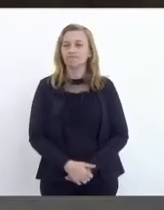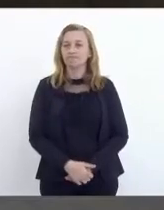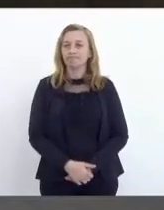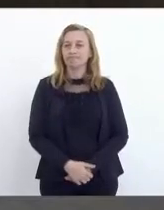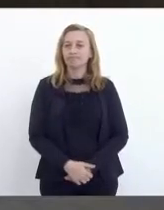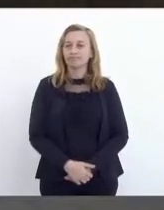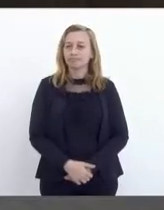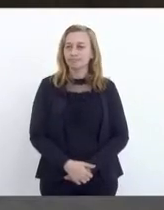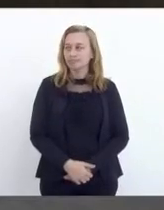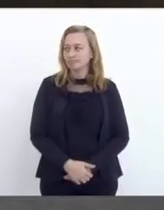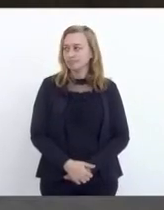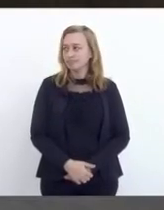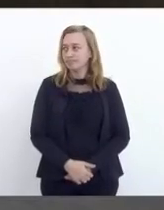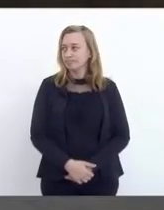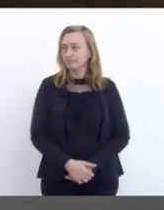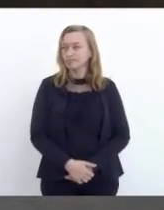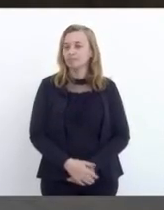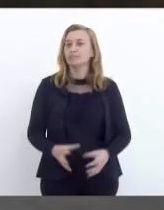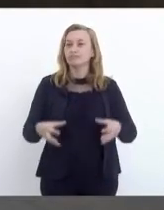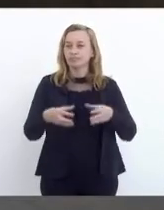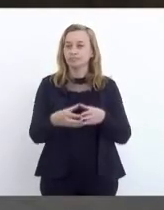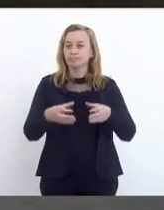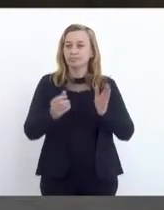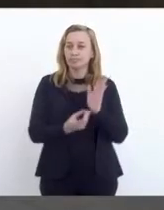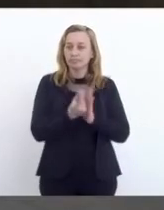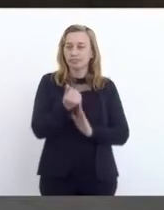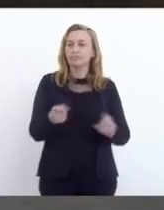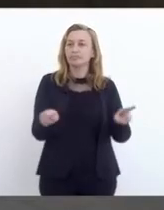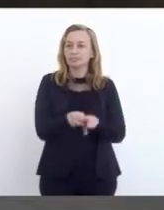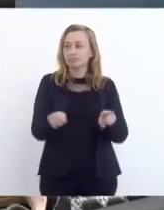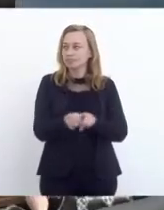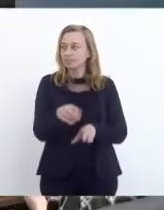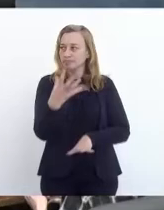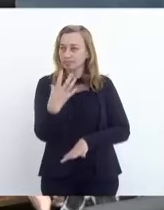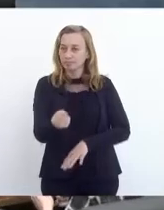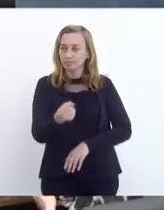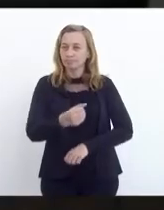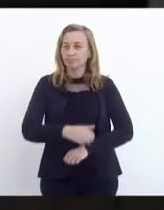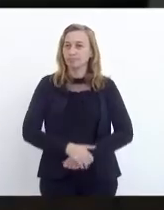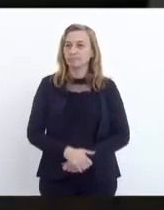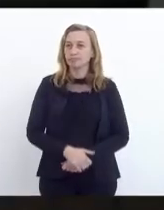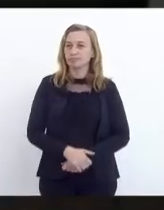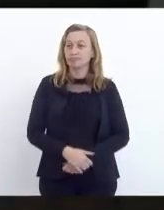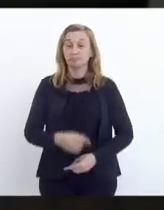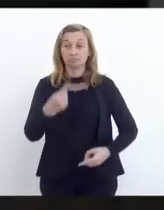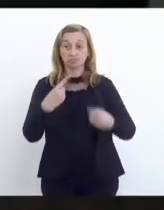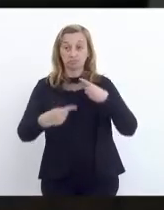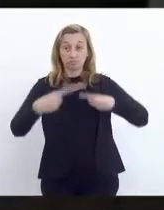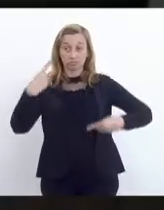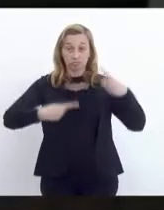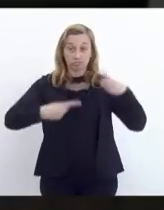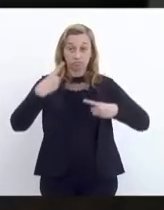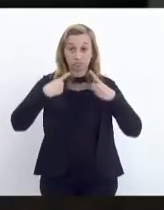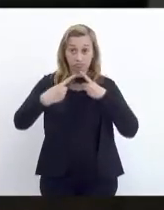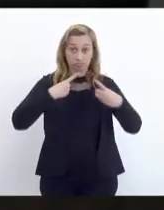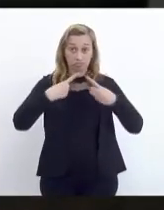no mérito pela Comissão de Orçamento, também favorável. Os pareceres emitidos em